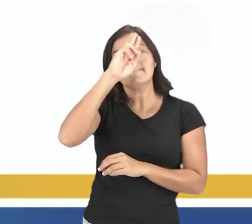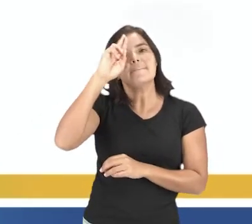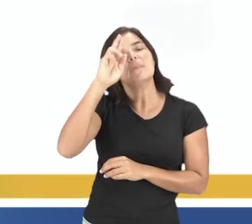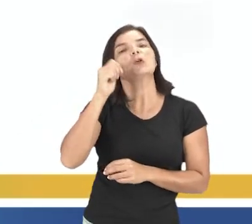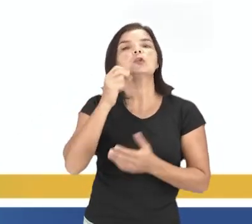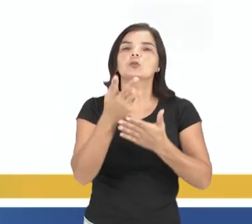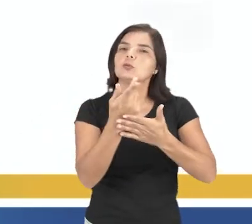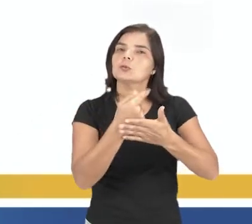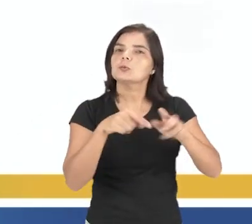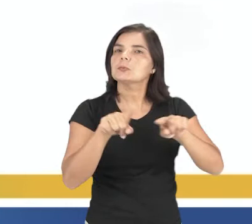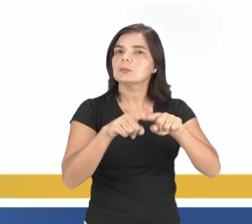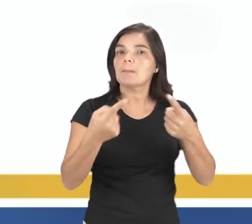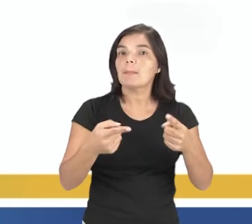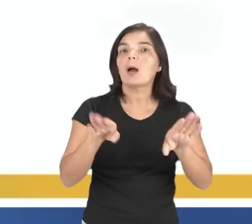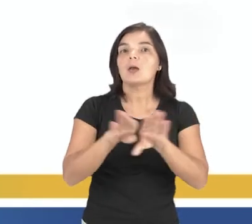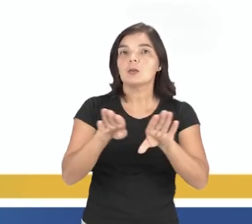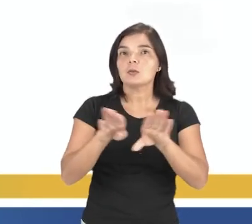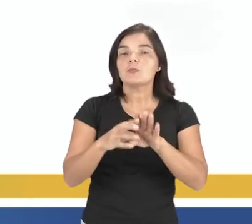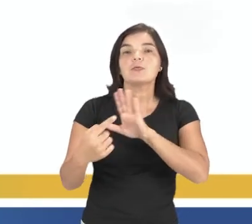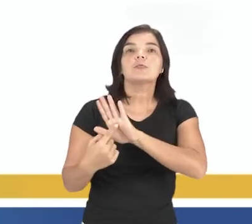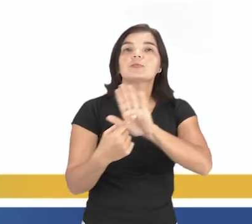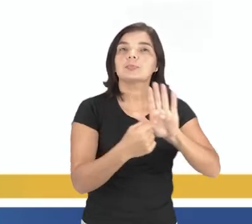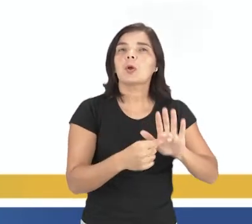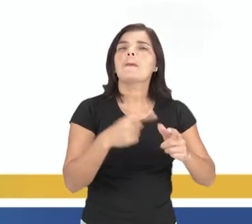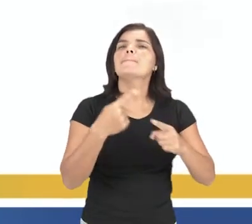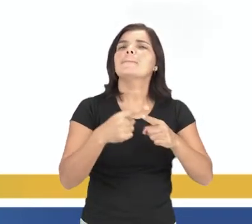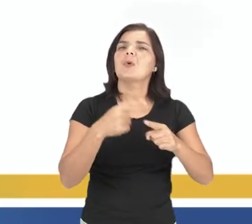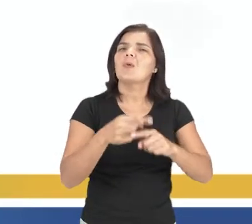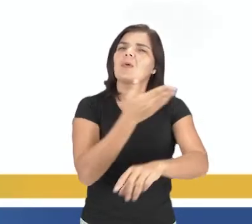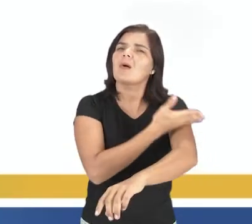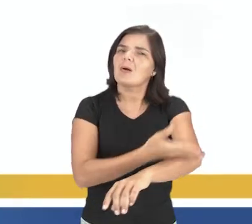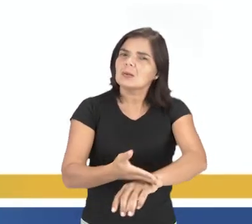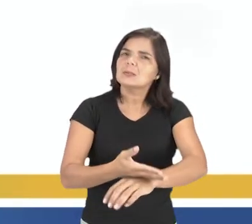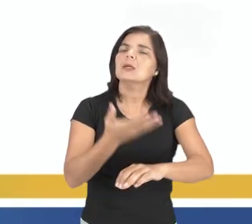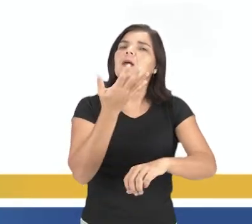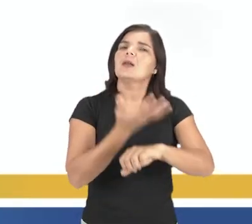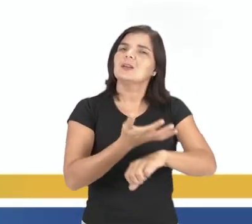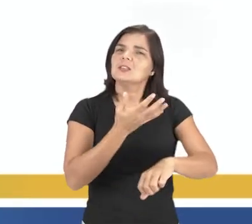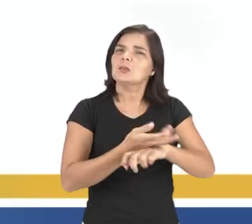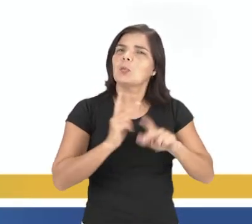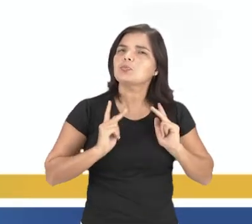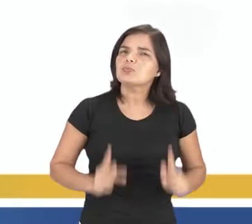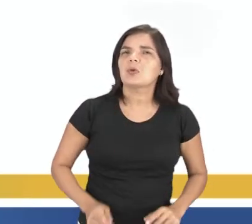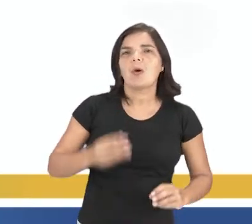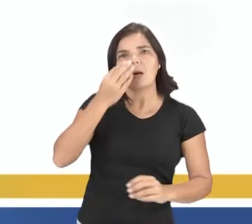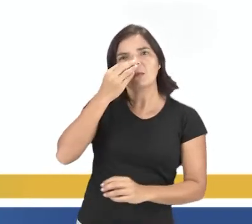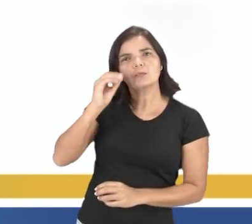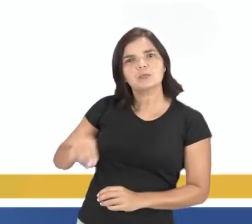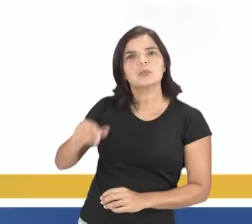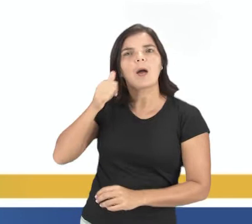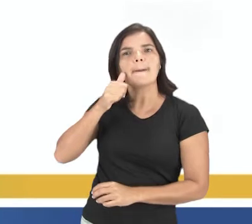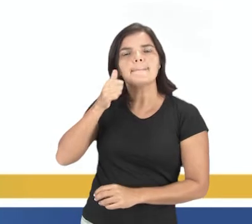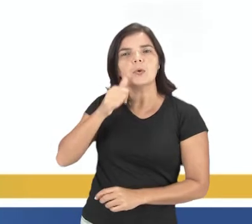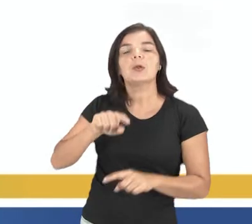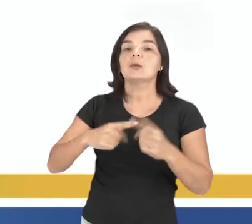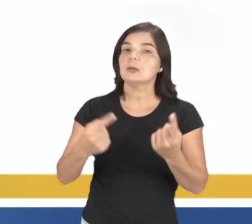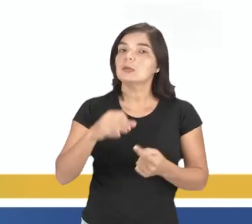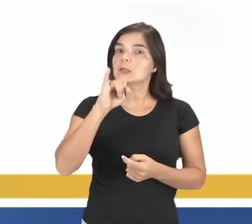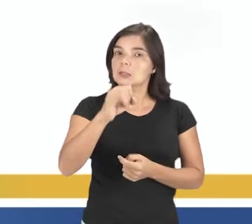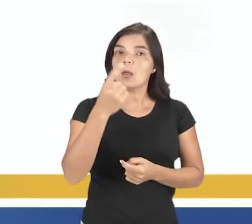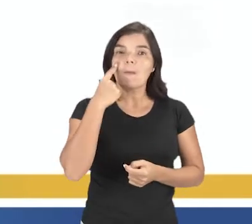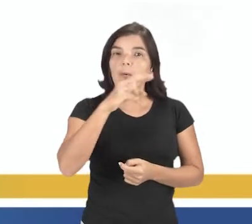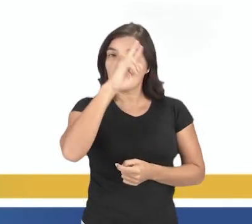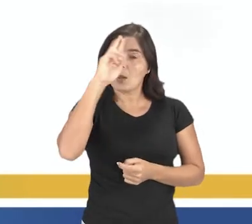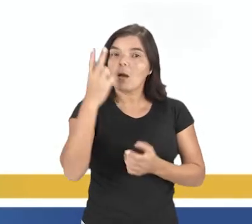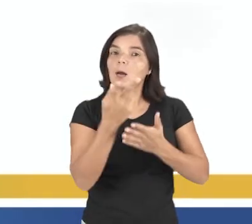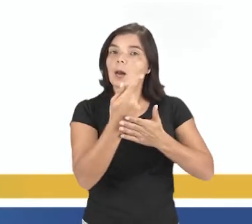arte e da literatura, mas de verificar por que a tradição dessas disciplinas excluiu as mulheres ao longo do tempo. Então você sabe que se você for buscar na